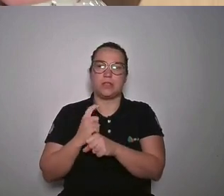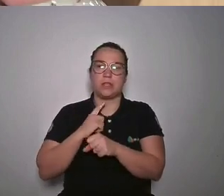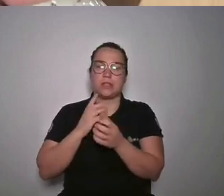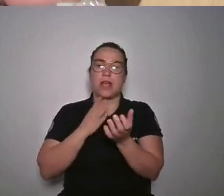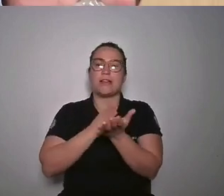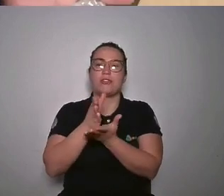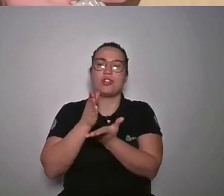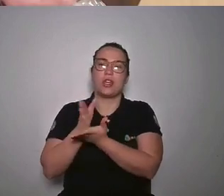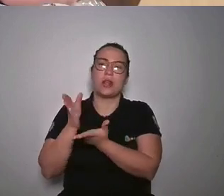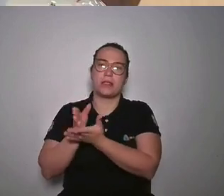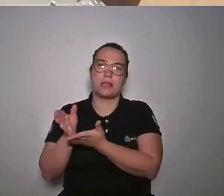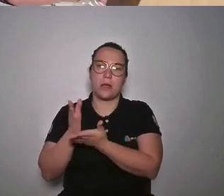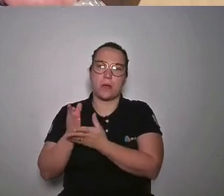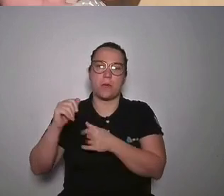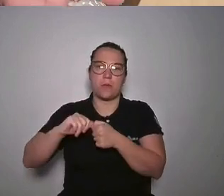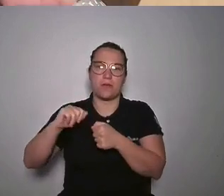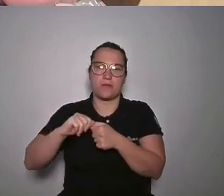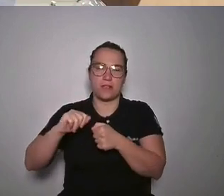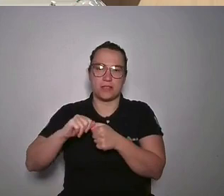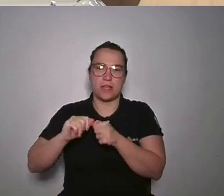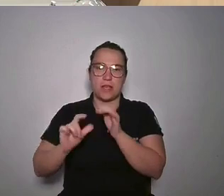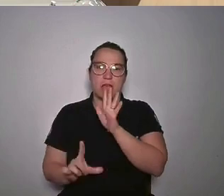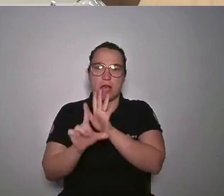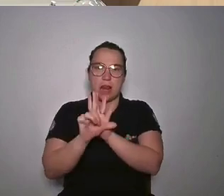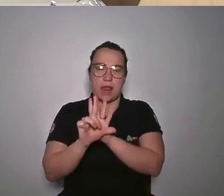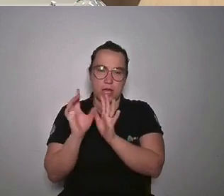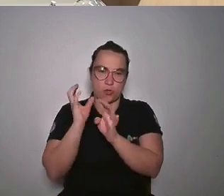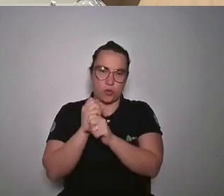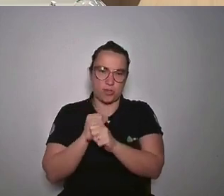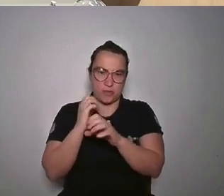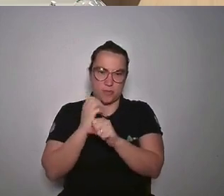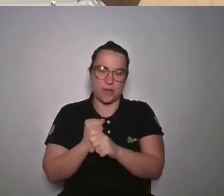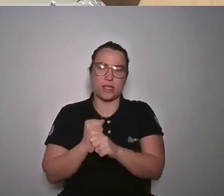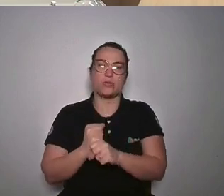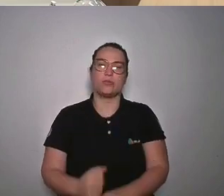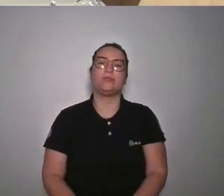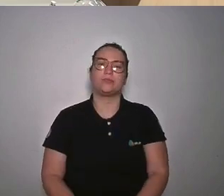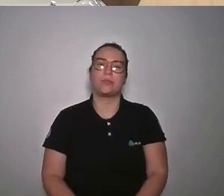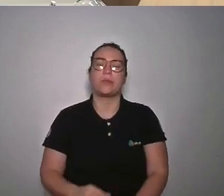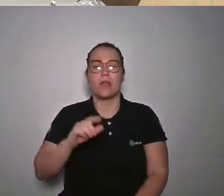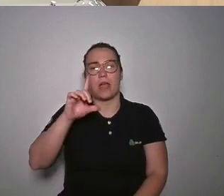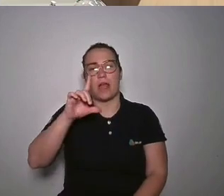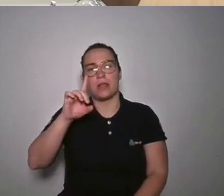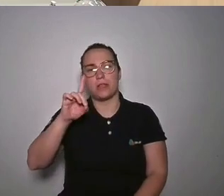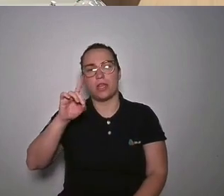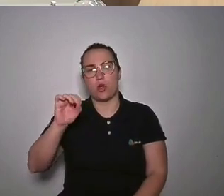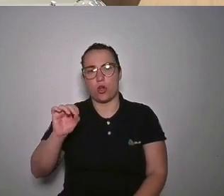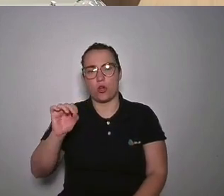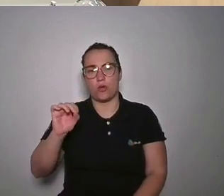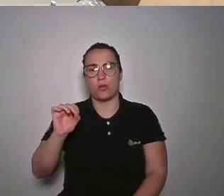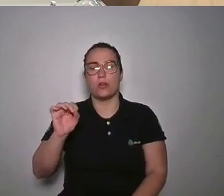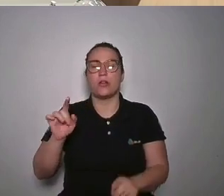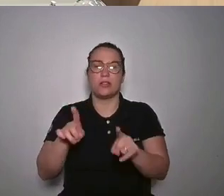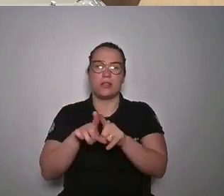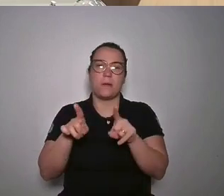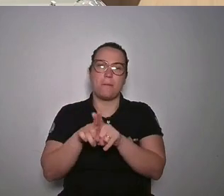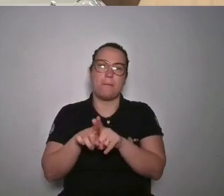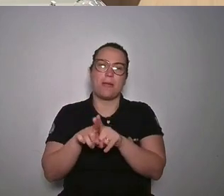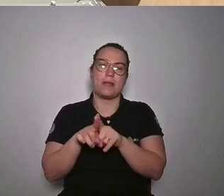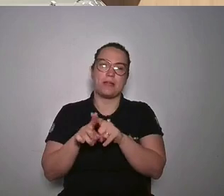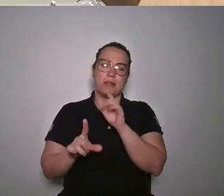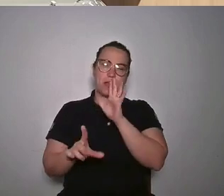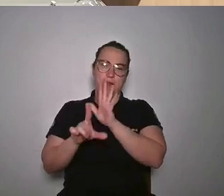direção para fazer a lei orçamentária, essa LDO, segundo também a Lei